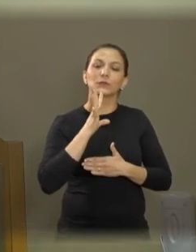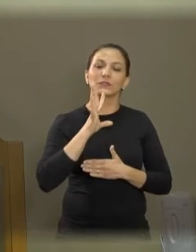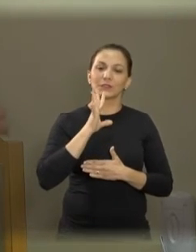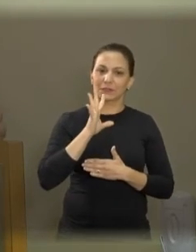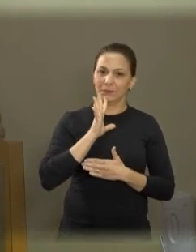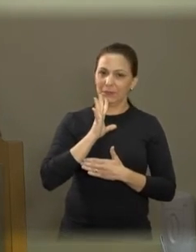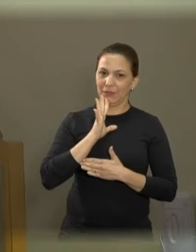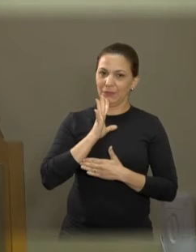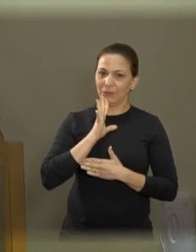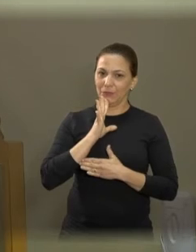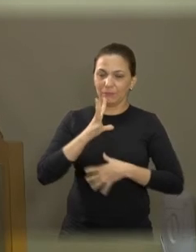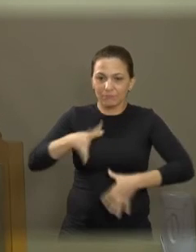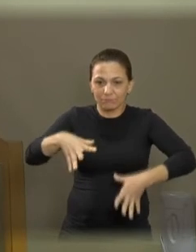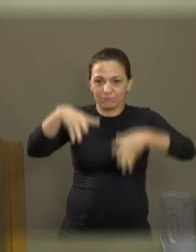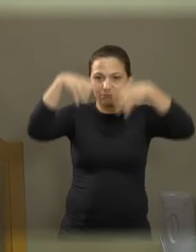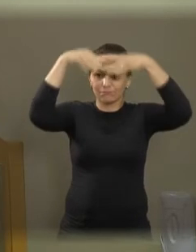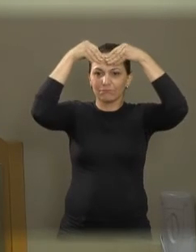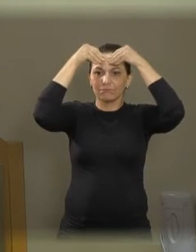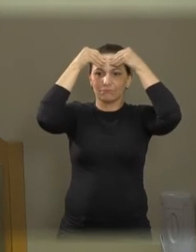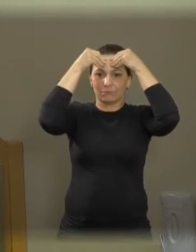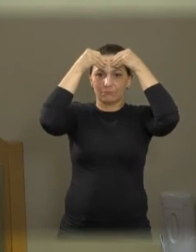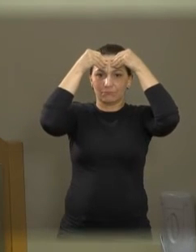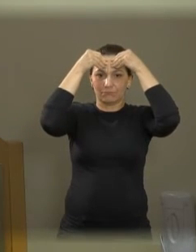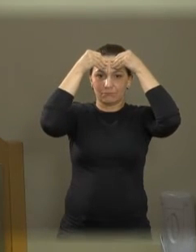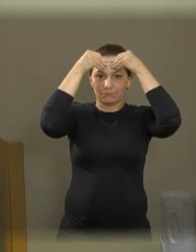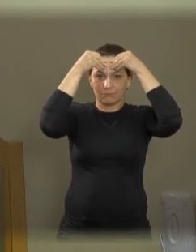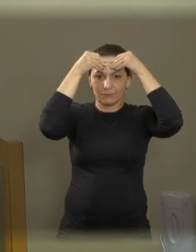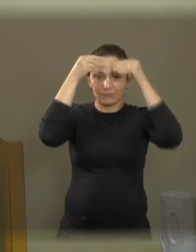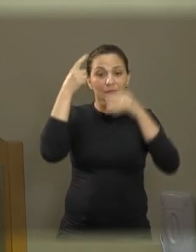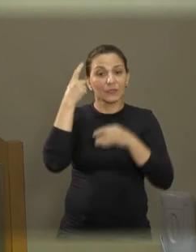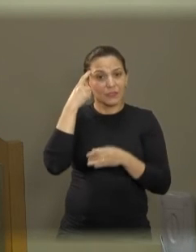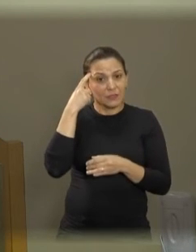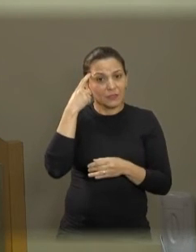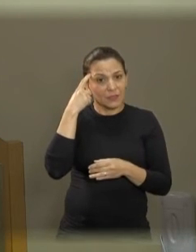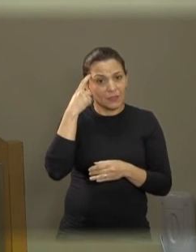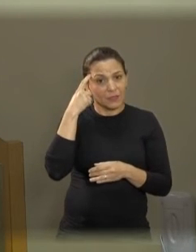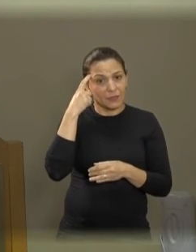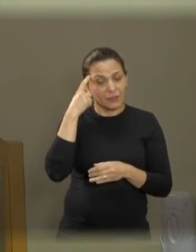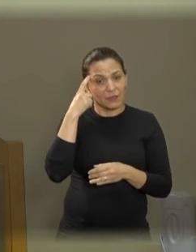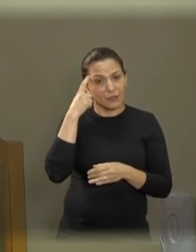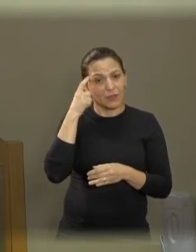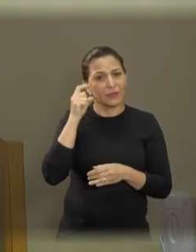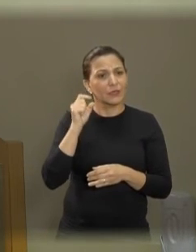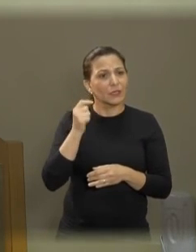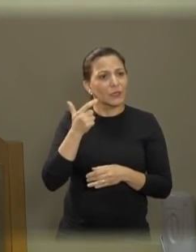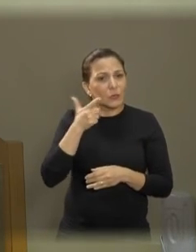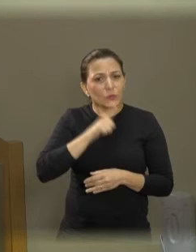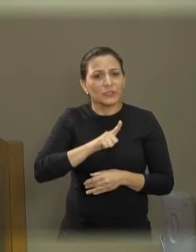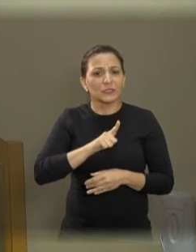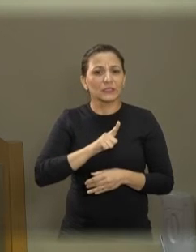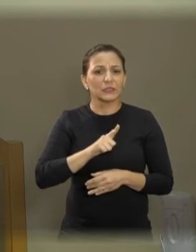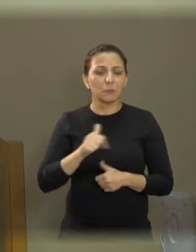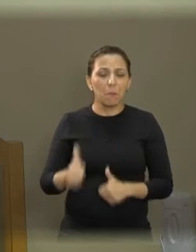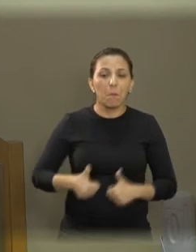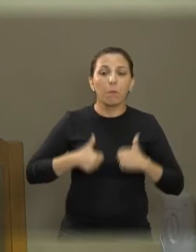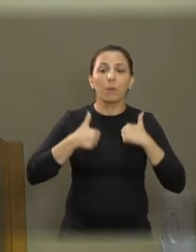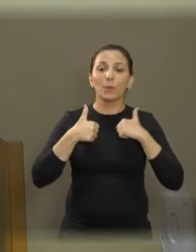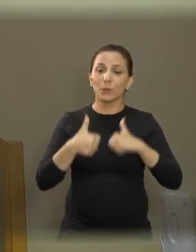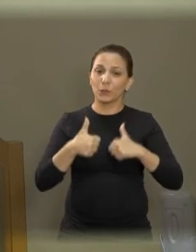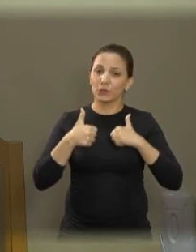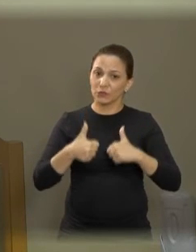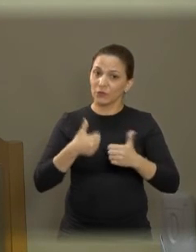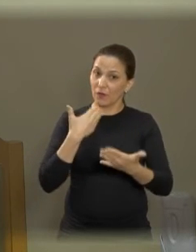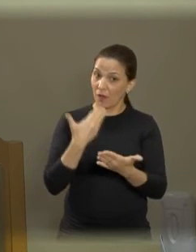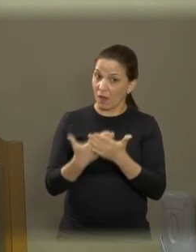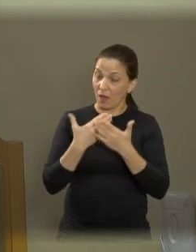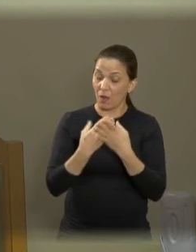Essa foi a minha ideia. E acabou dando certo, vingou. Vingou na forma das